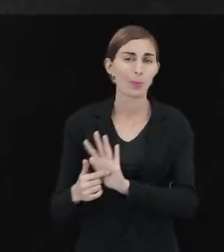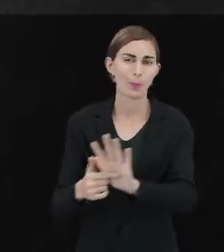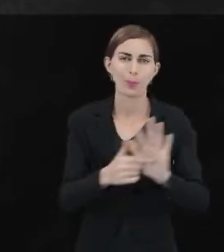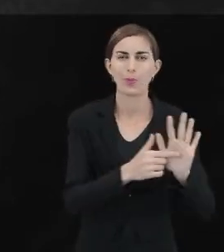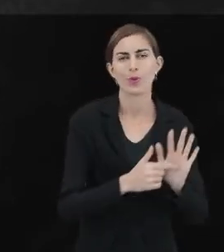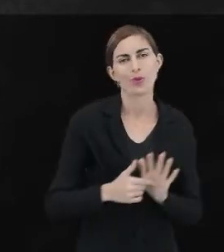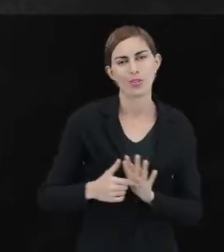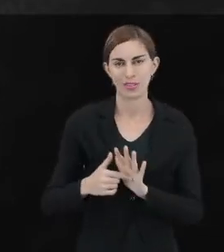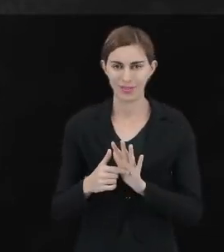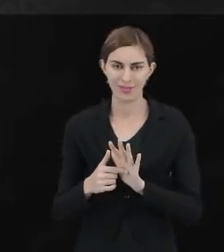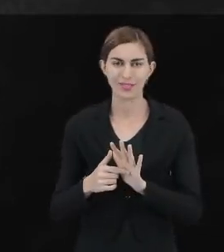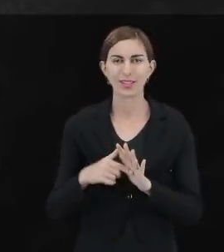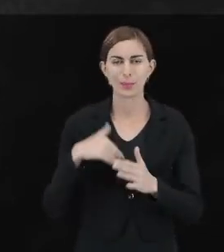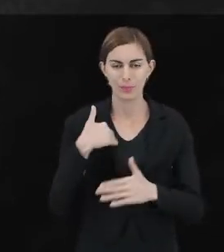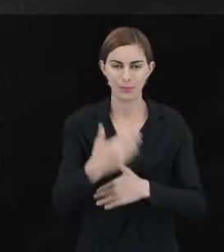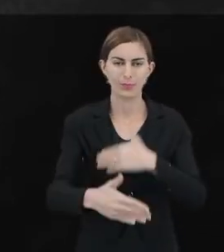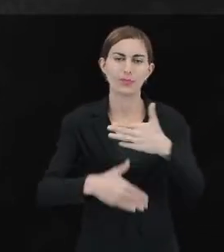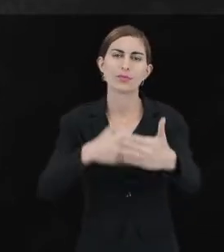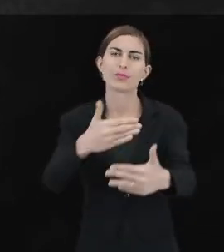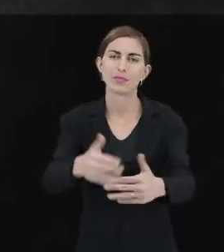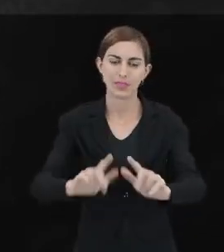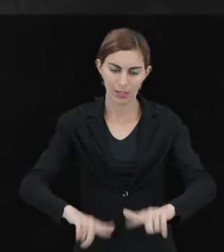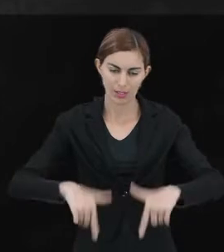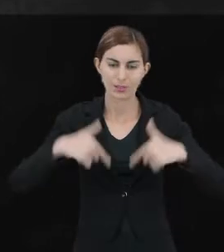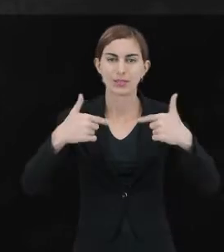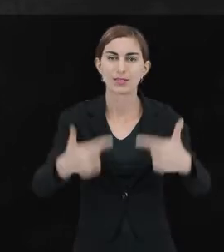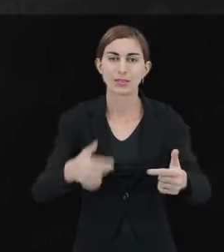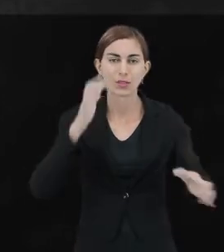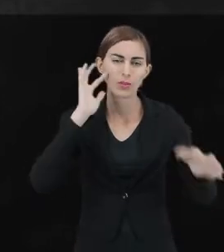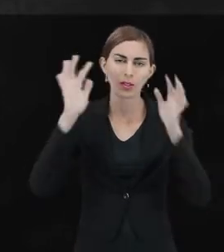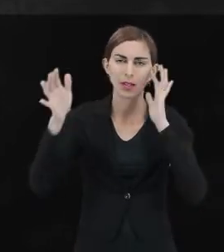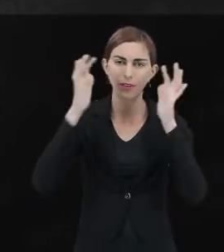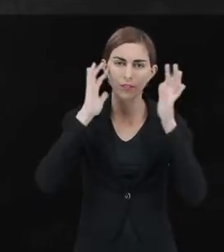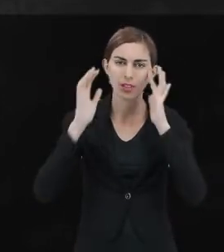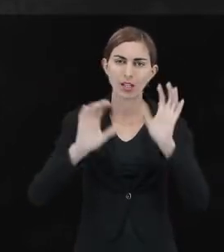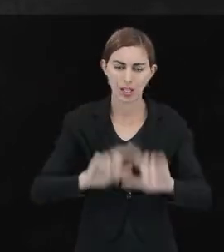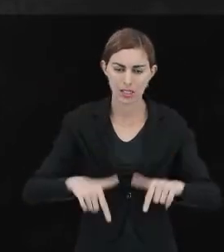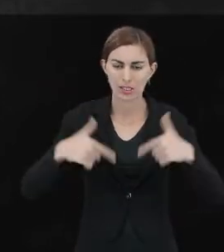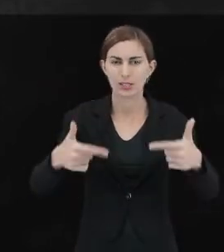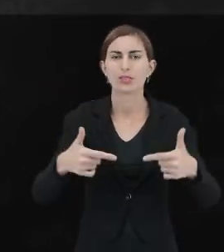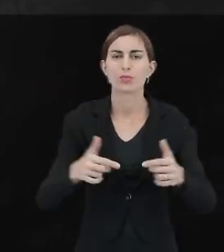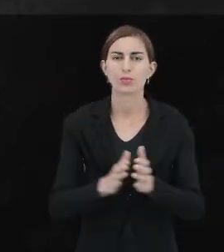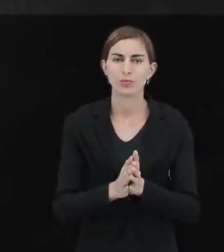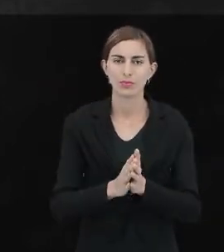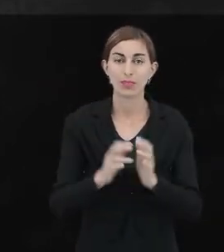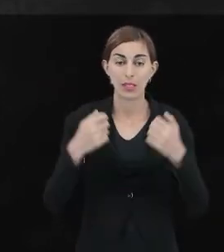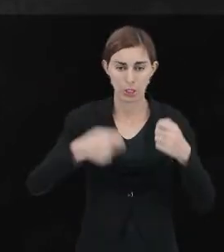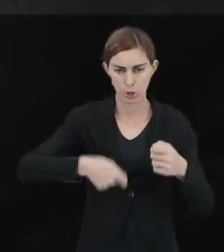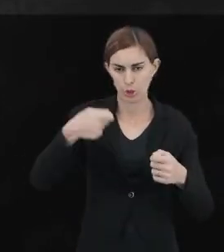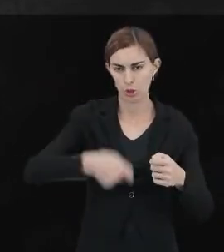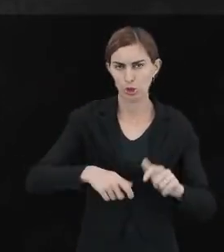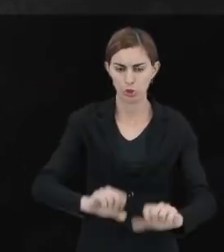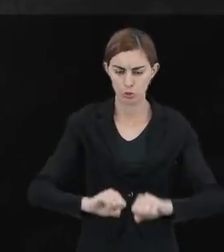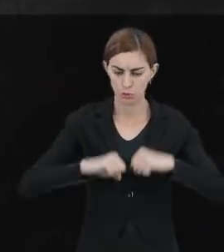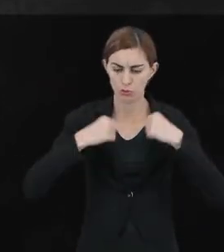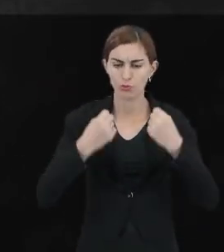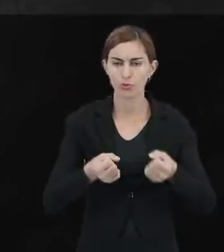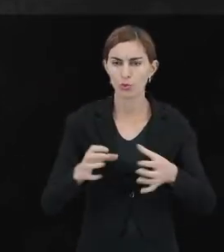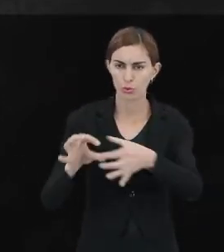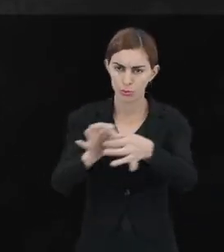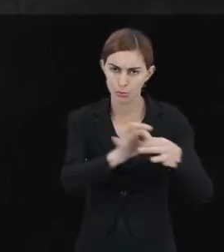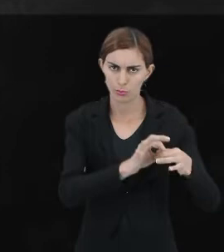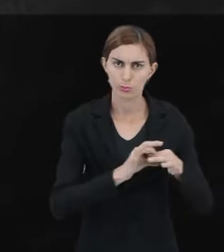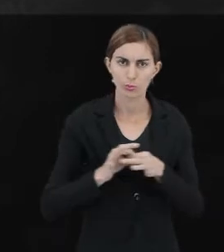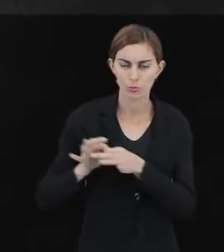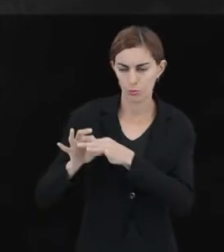a consolidação de um processo de ação, reflexão, ação, que exige o esforço